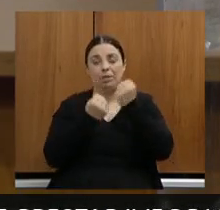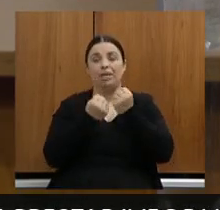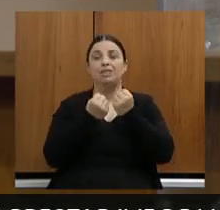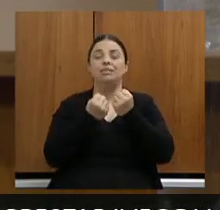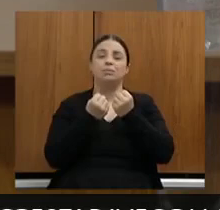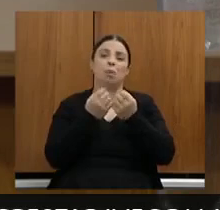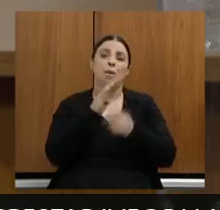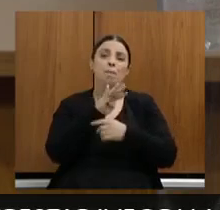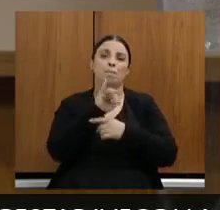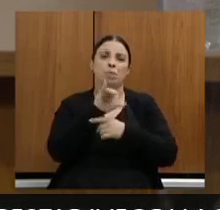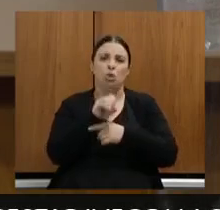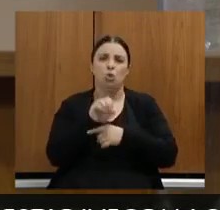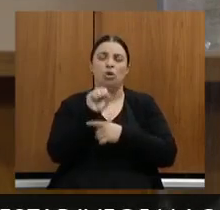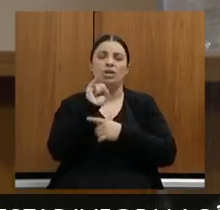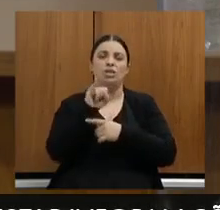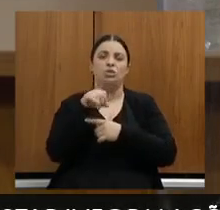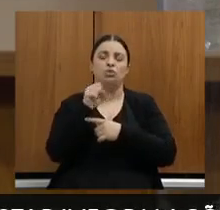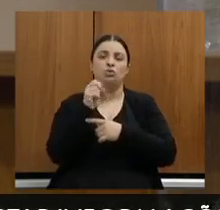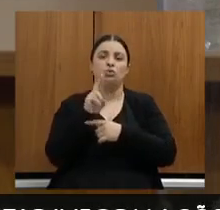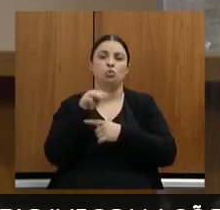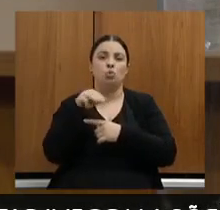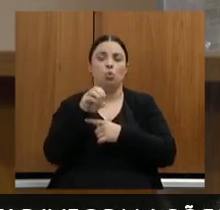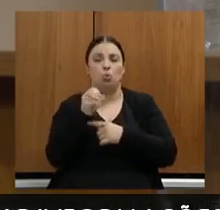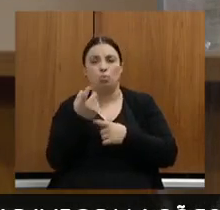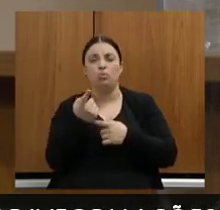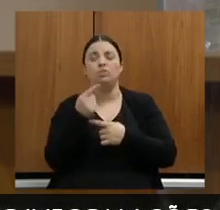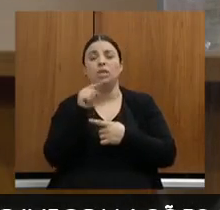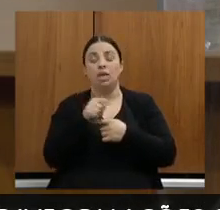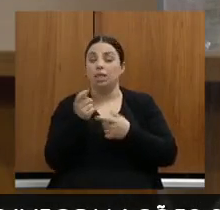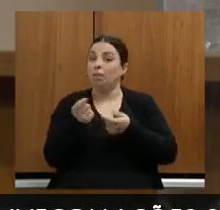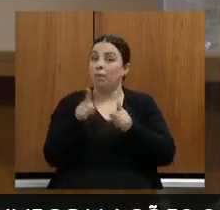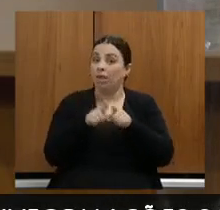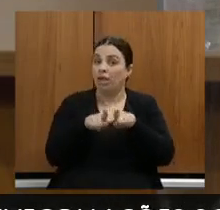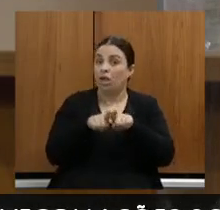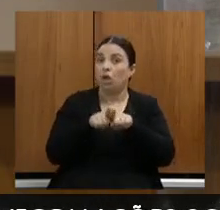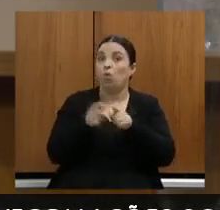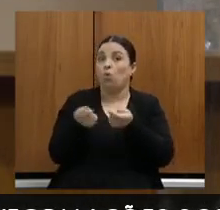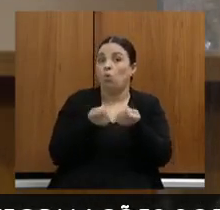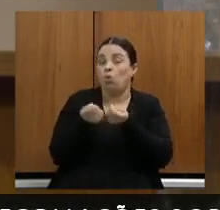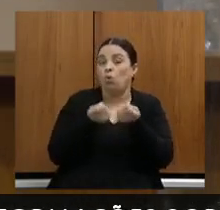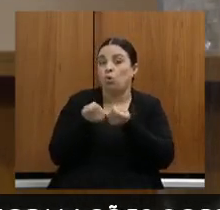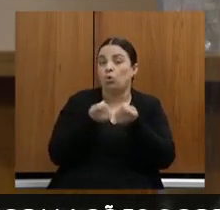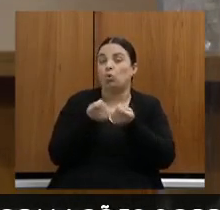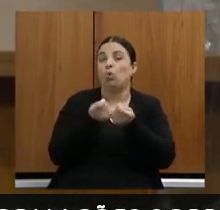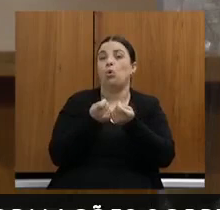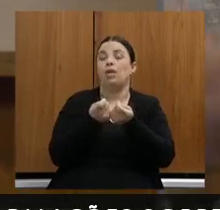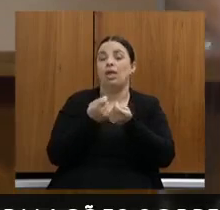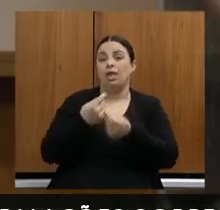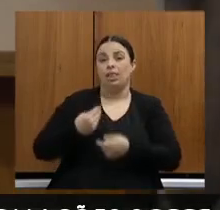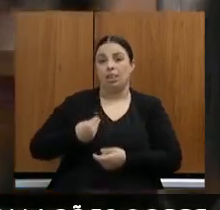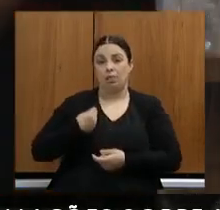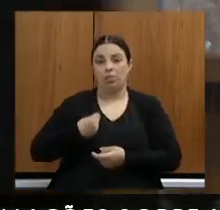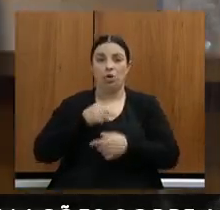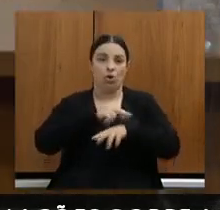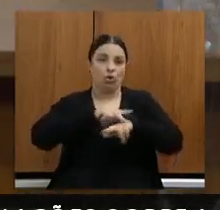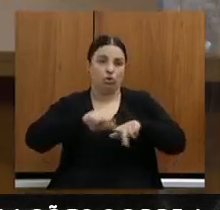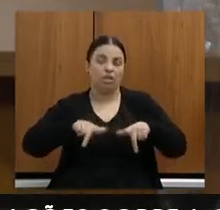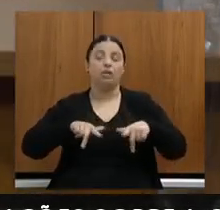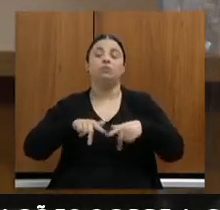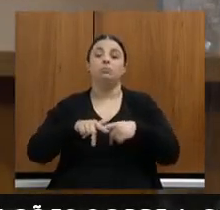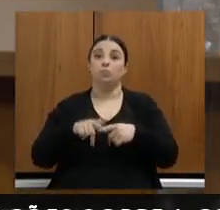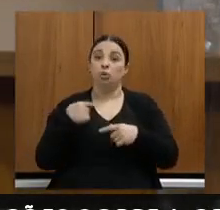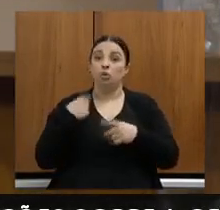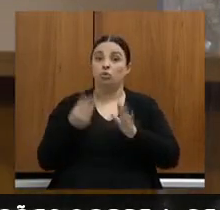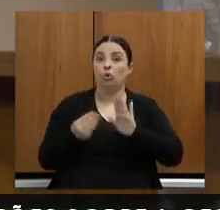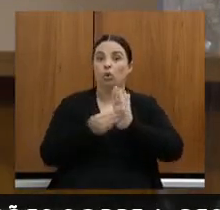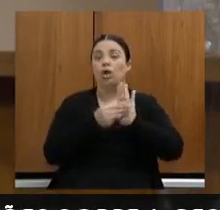só de indutores é diferente mas também para o controle biológico e aqui eu coloco que nós colocamos no acordar